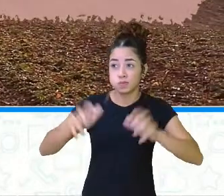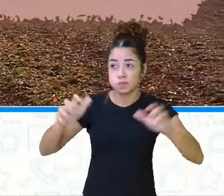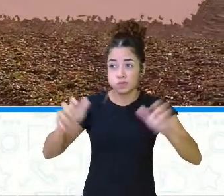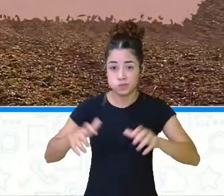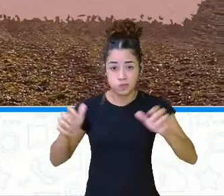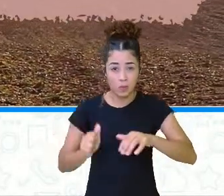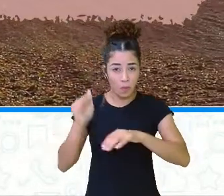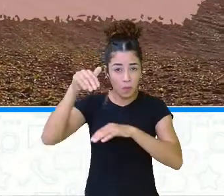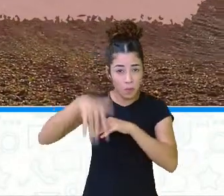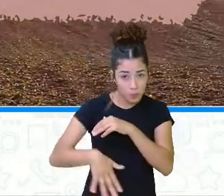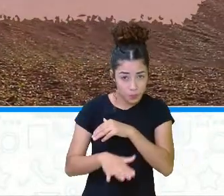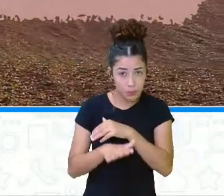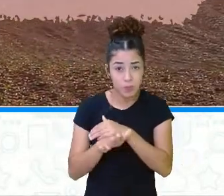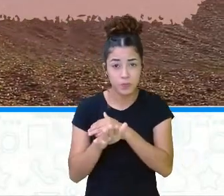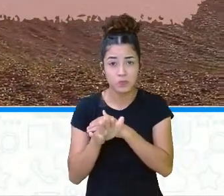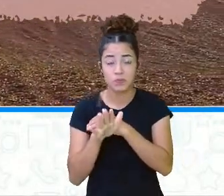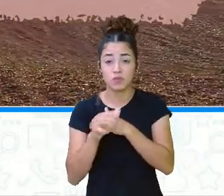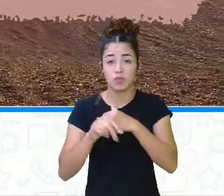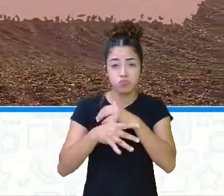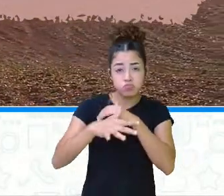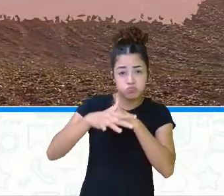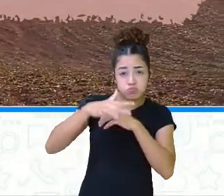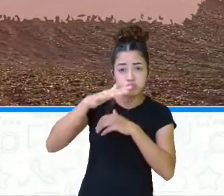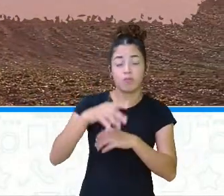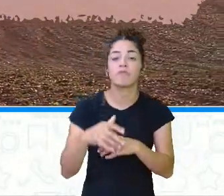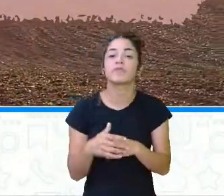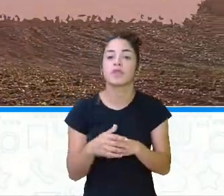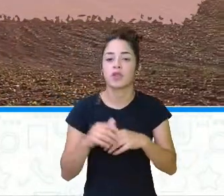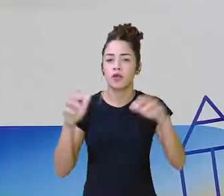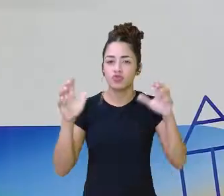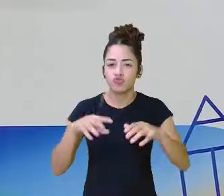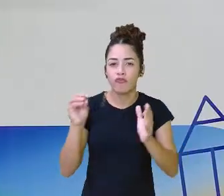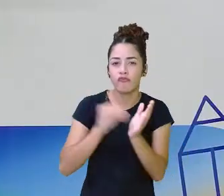falta de chuvas também pode evitar esses